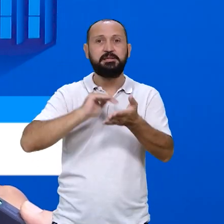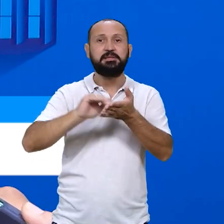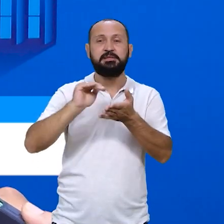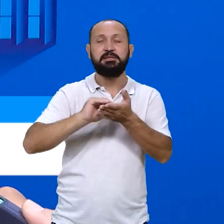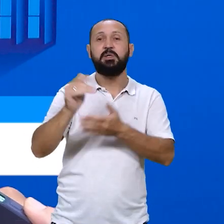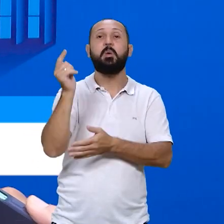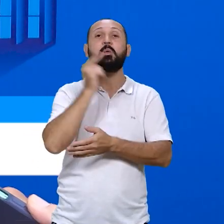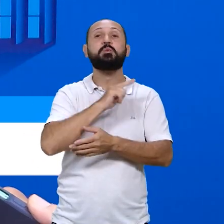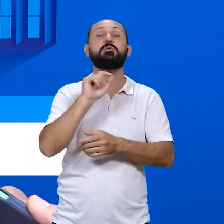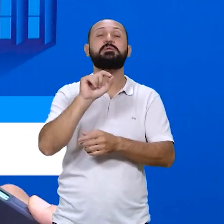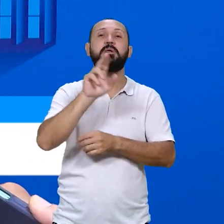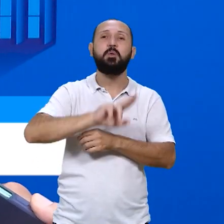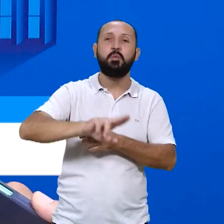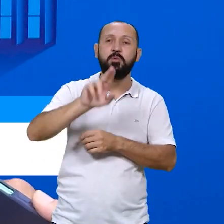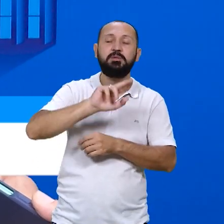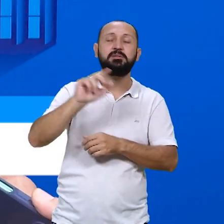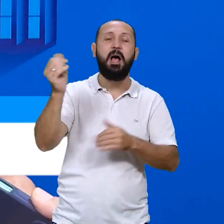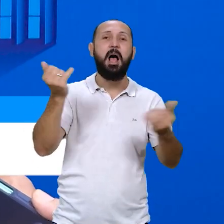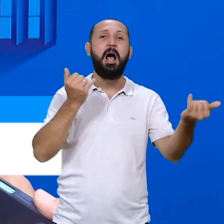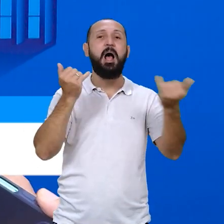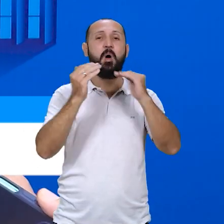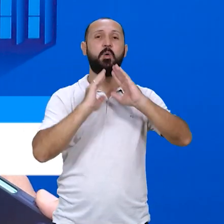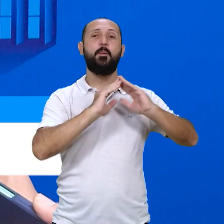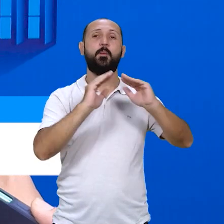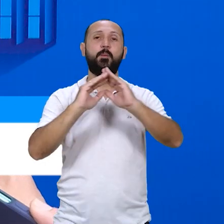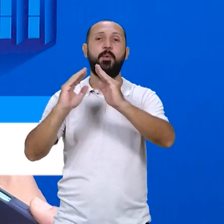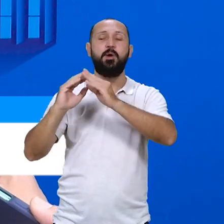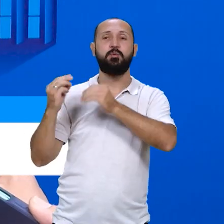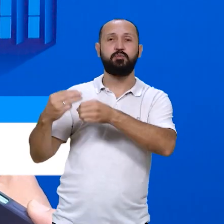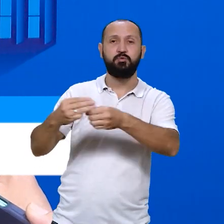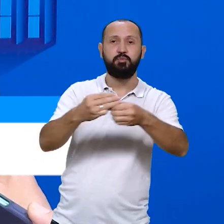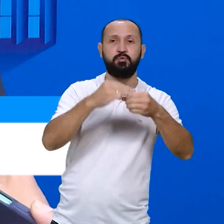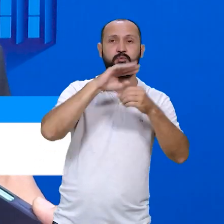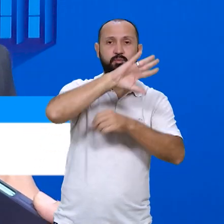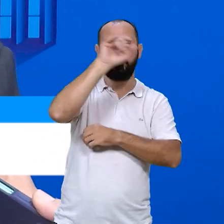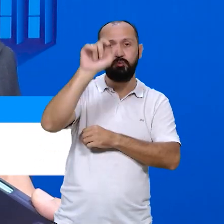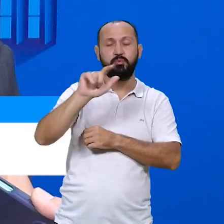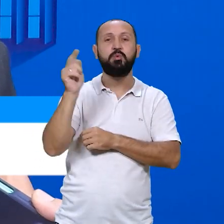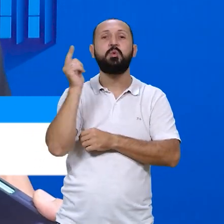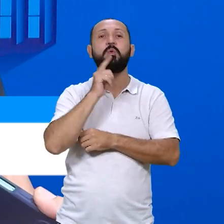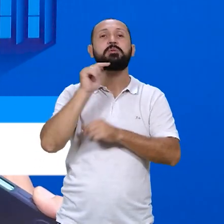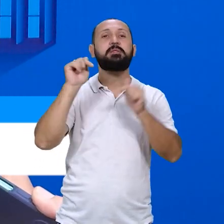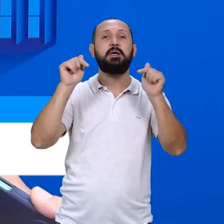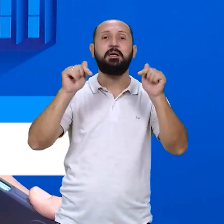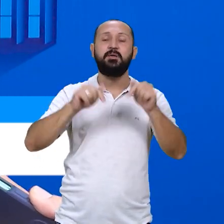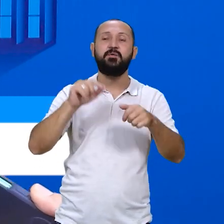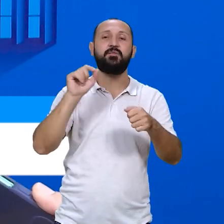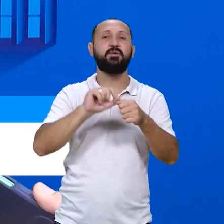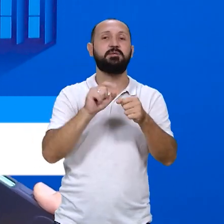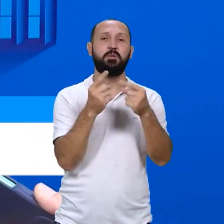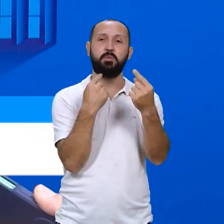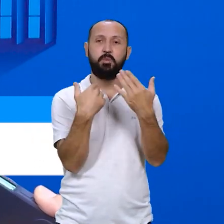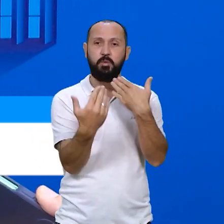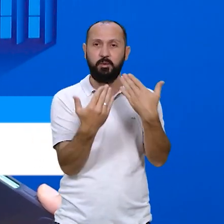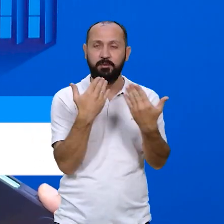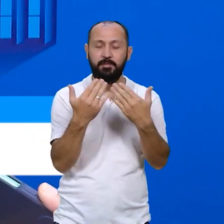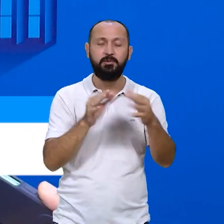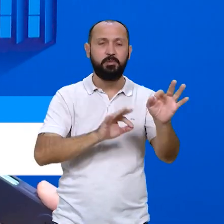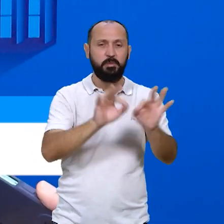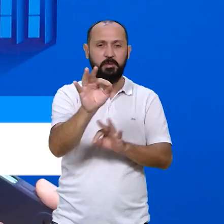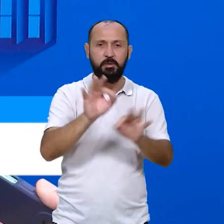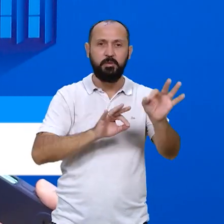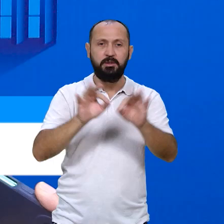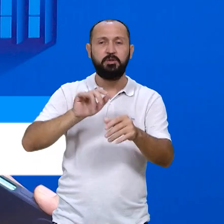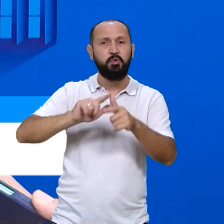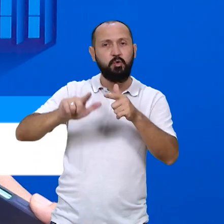os secretários, para que eles possam trazer as demandas dos municípios e do Mato Grosso do Sul, para que aqui a gente possa fazer esse